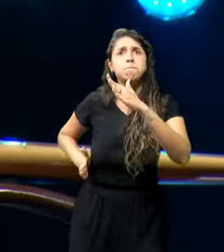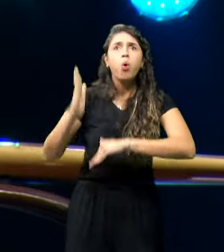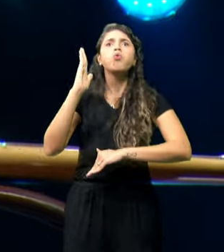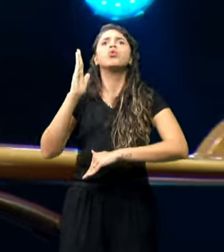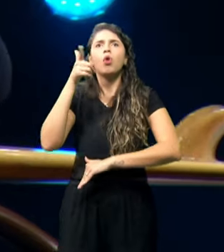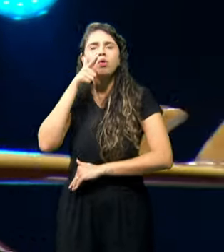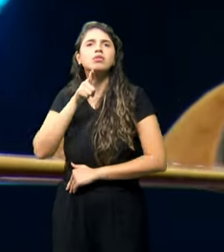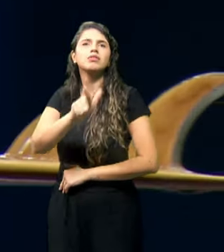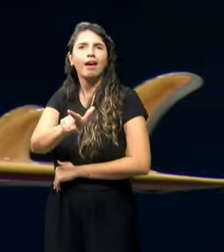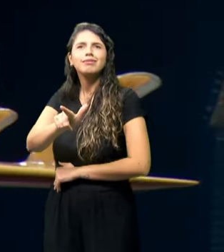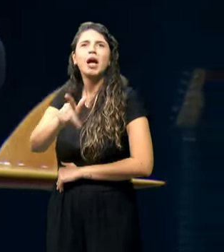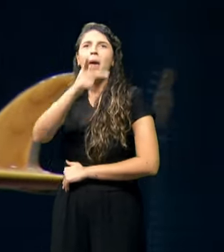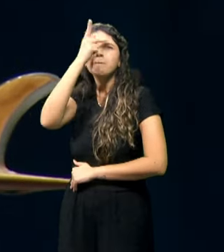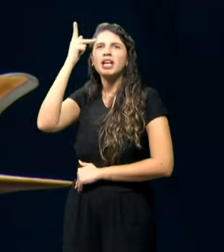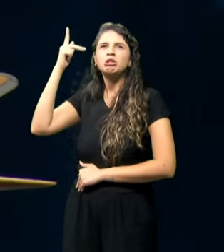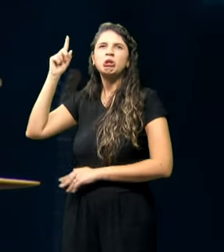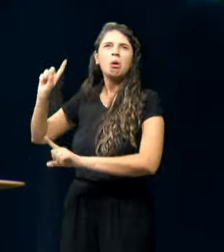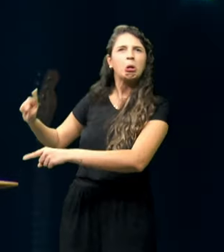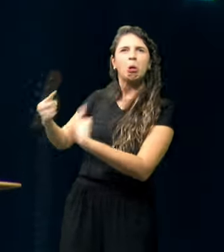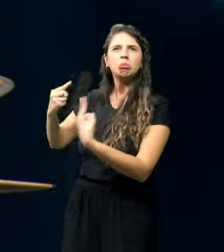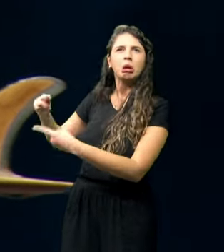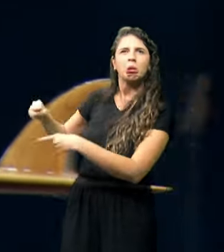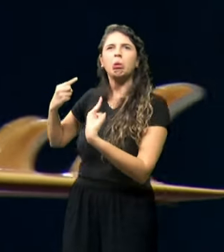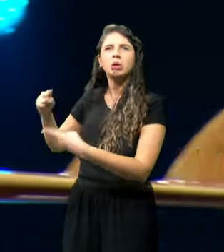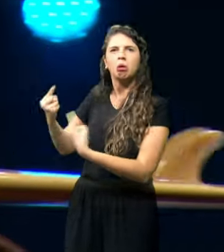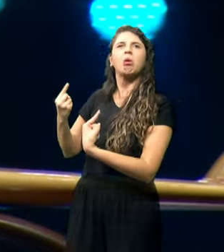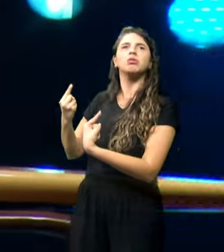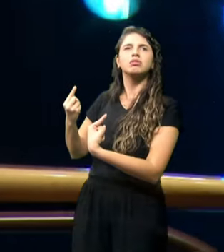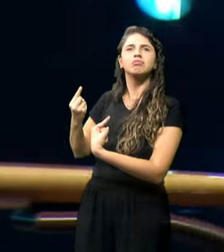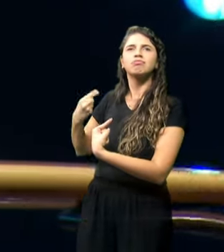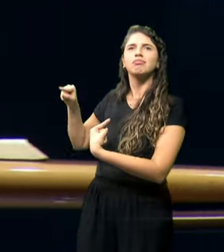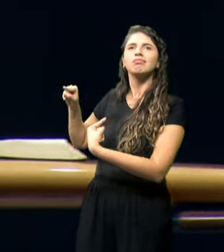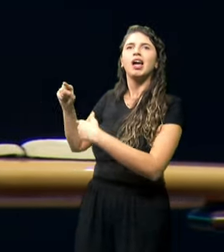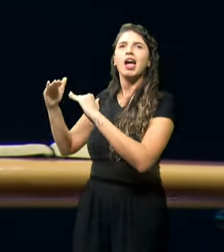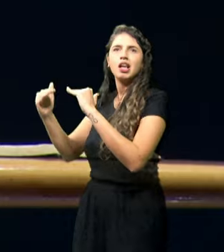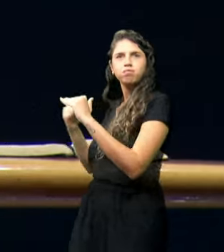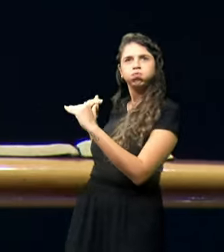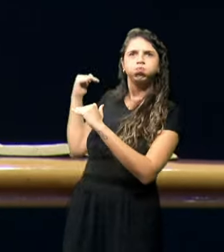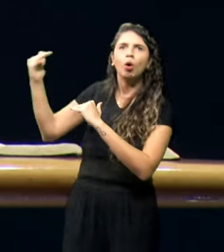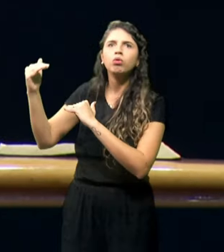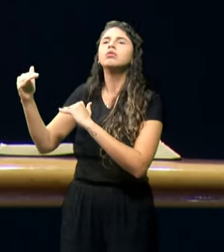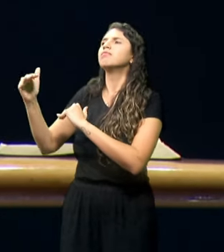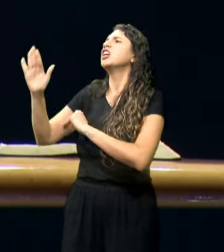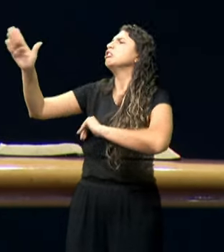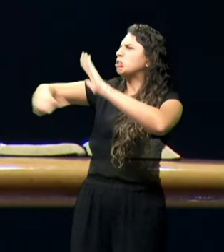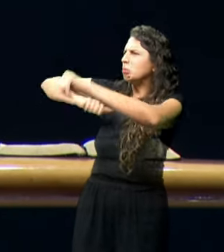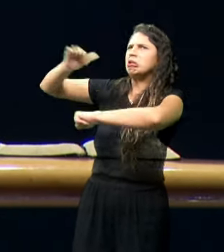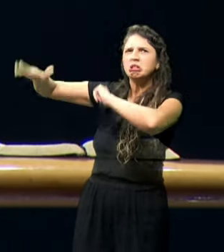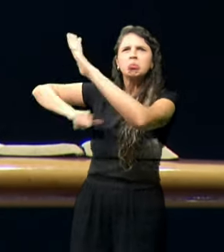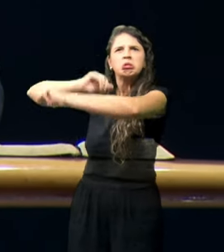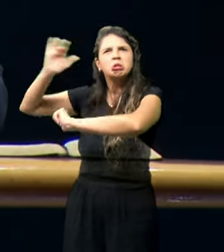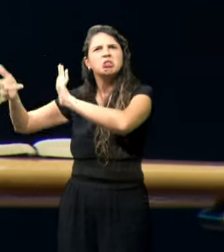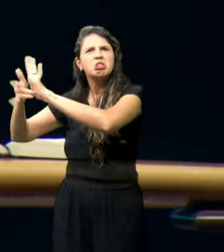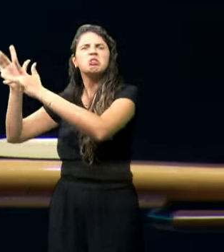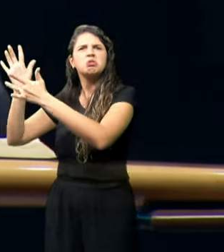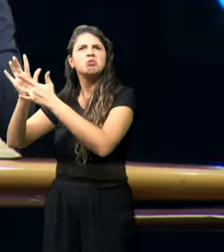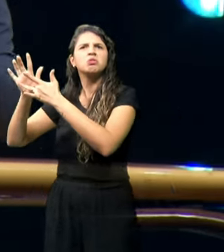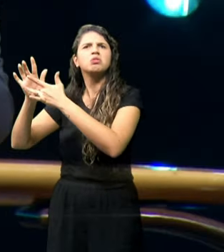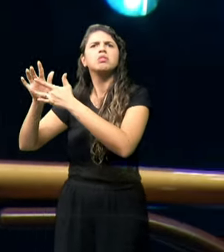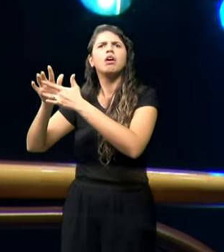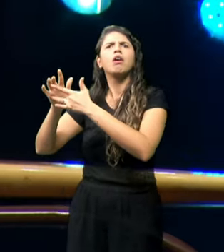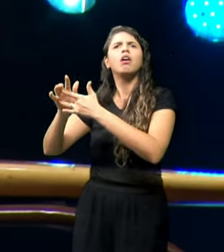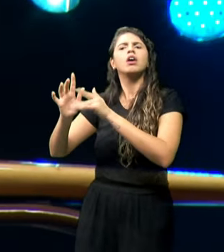voz dos que estão incomodados com ele. Ele vence a voz dos que querem parar. Jesus para a multidão e chega para